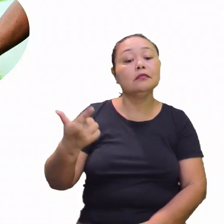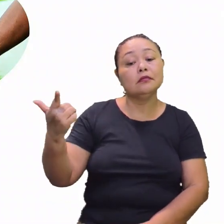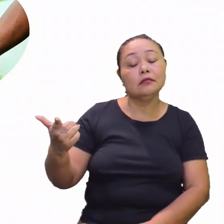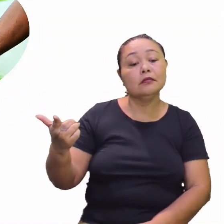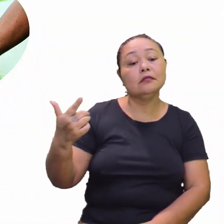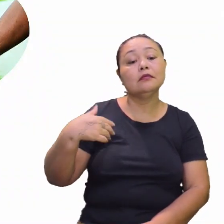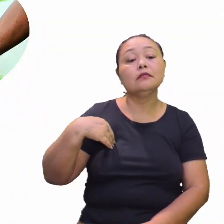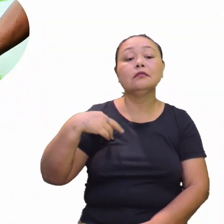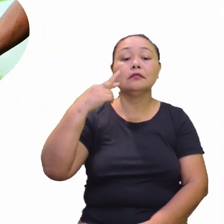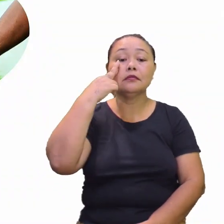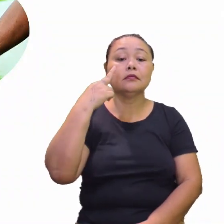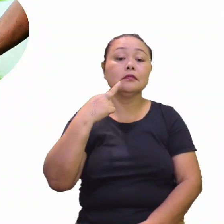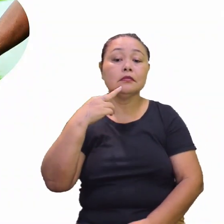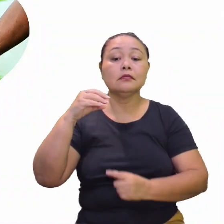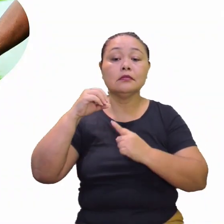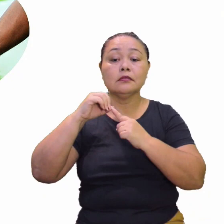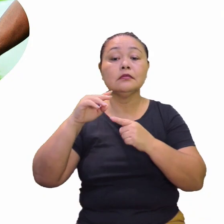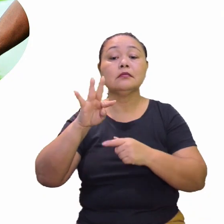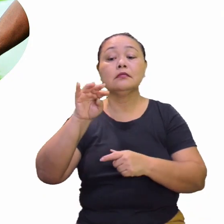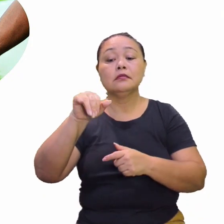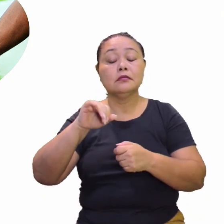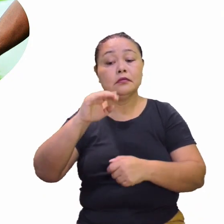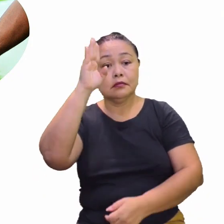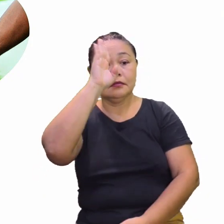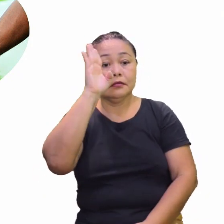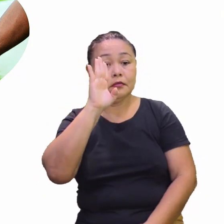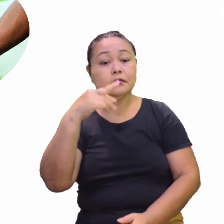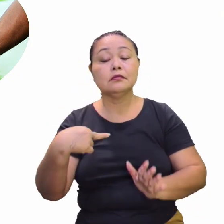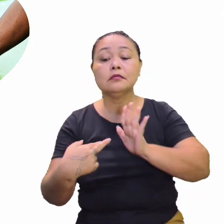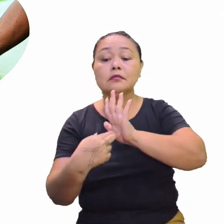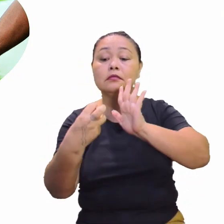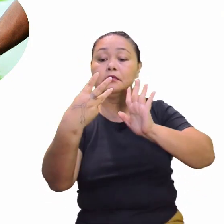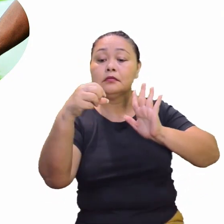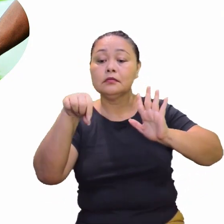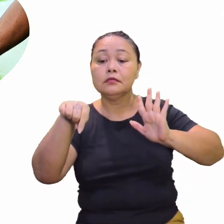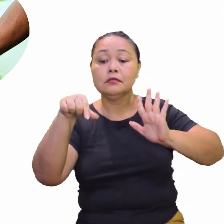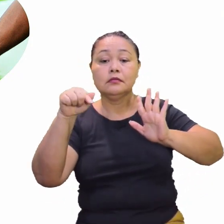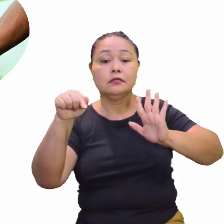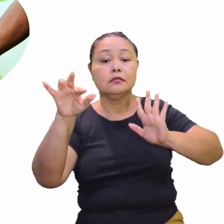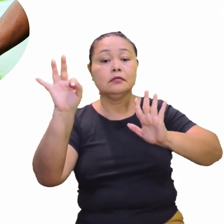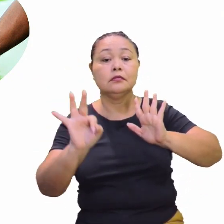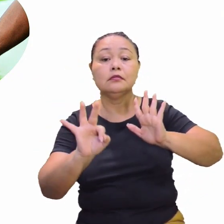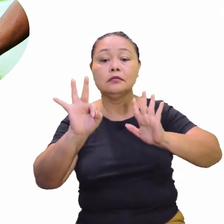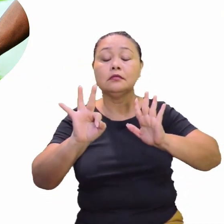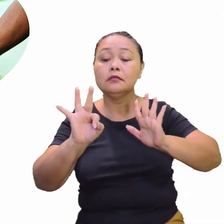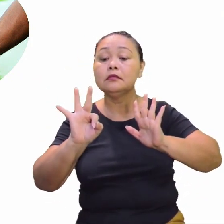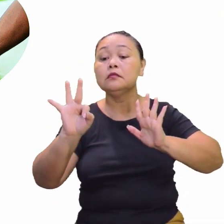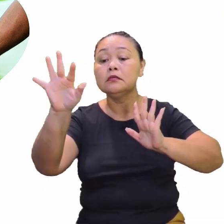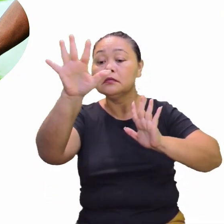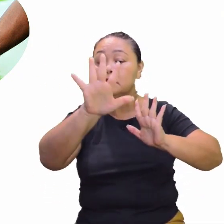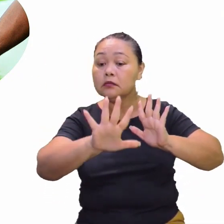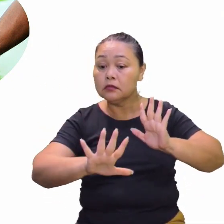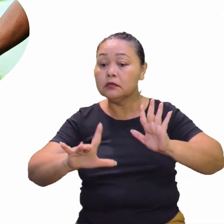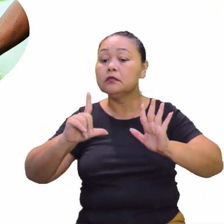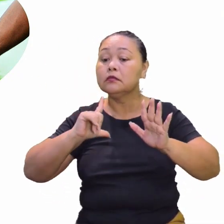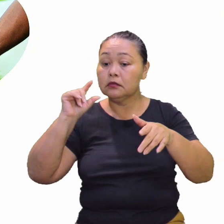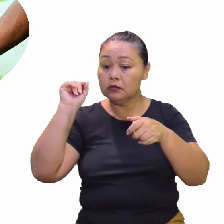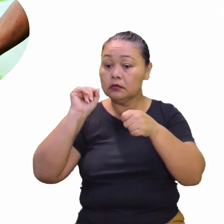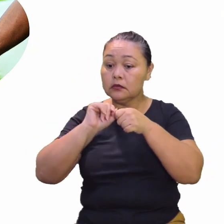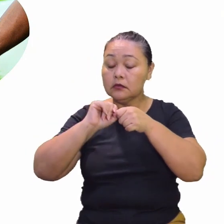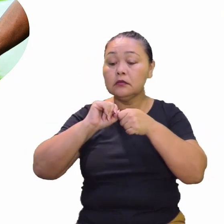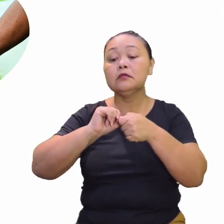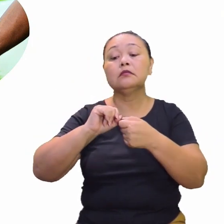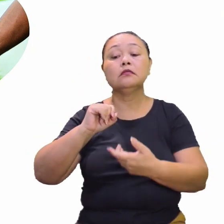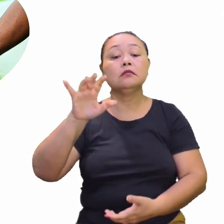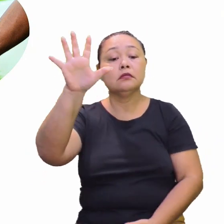Olha aí, Rondônia é o principal produtor de tambaqui do Brasil, representando 39,7% de toda a produção